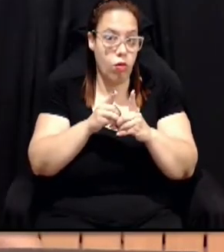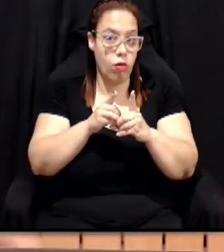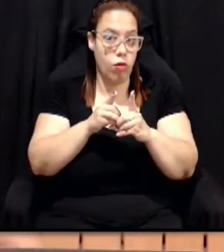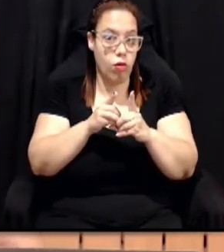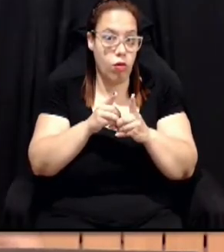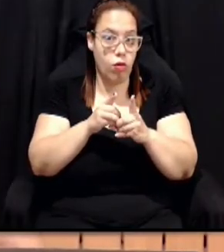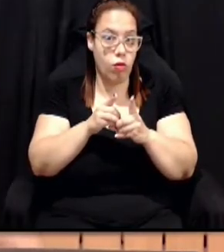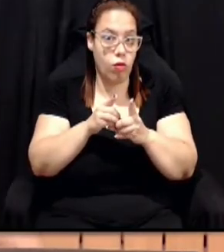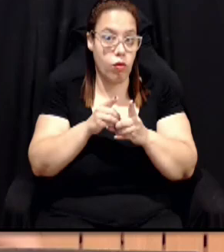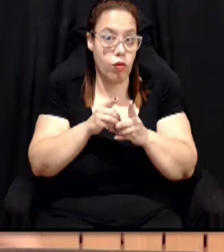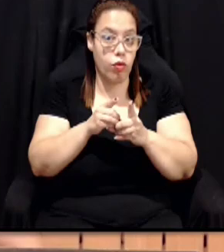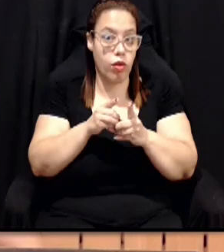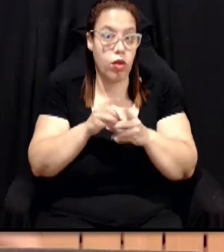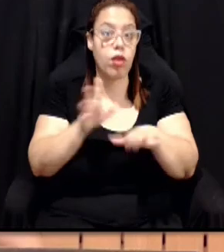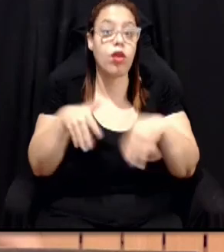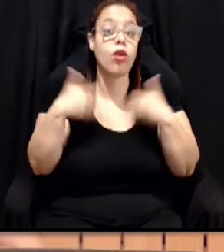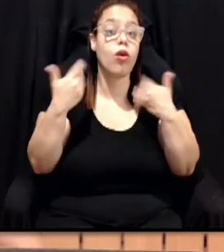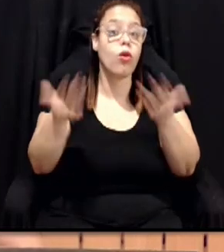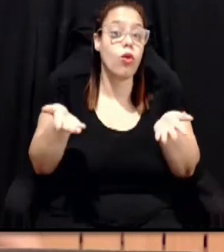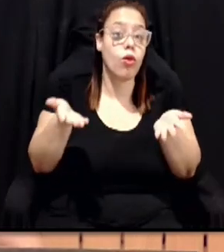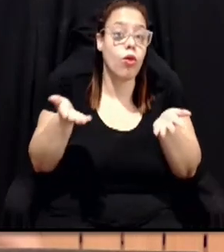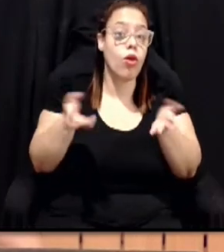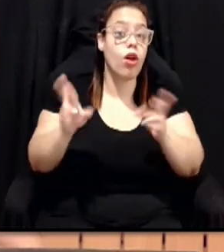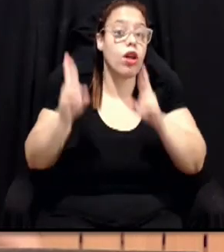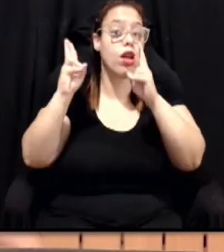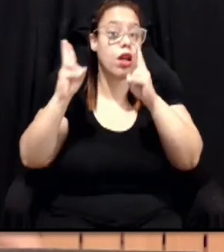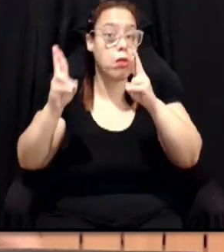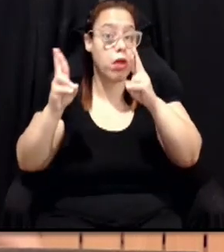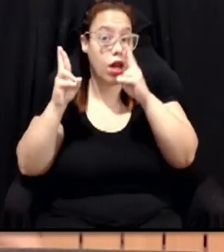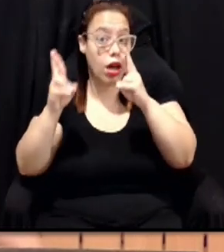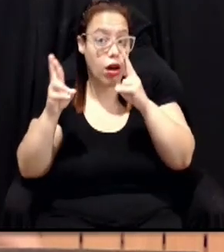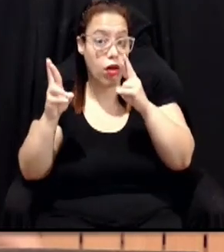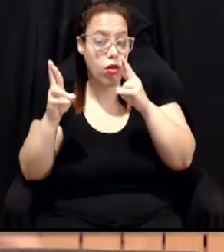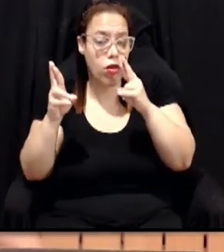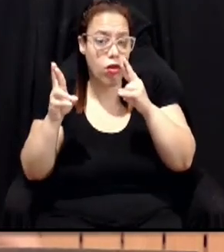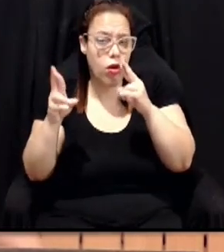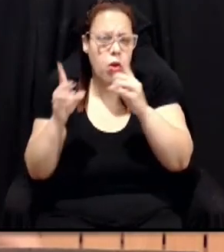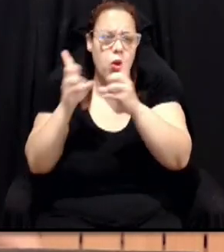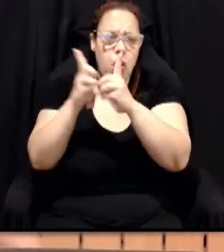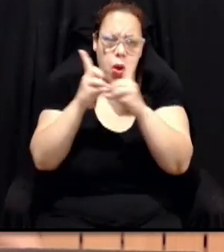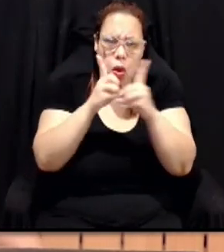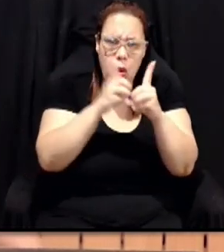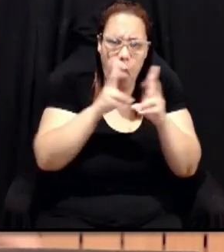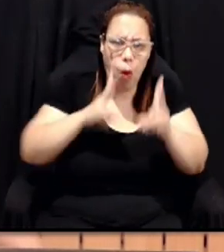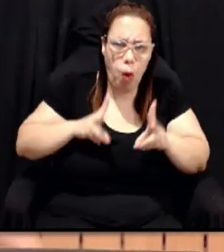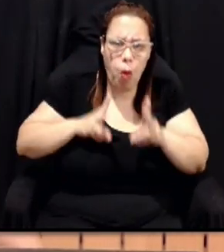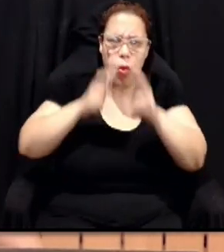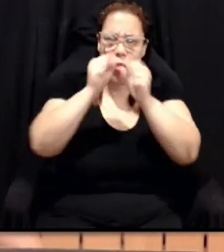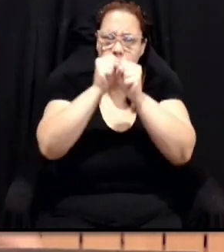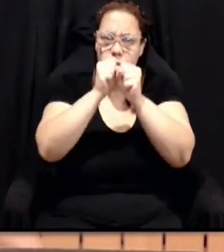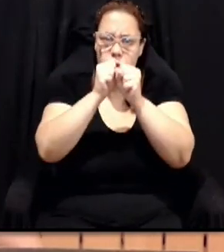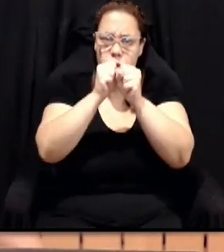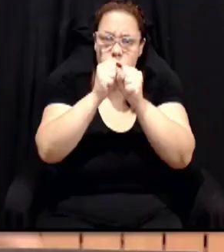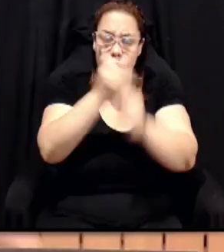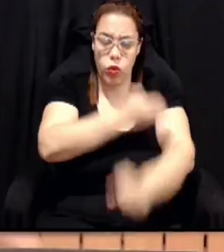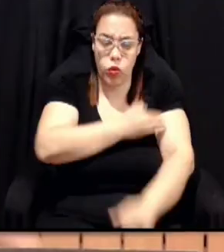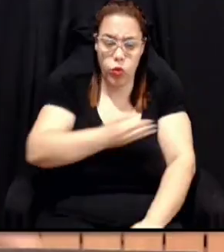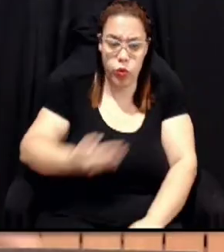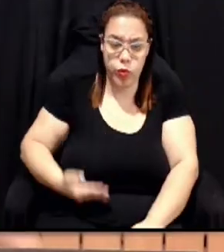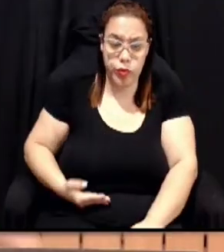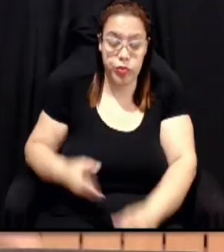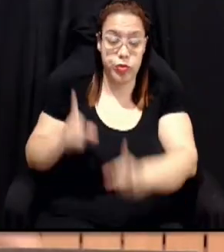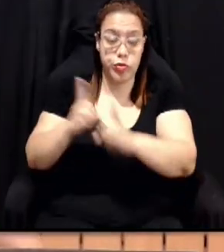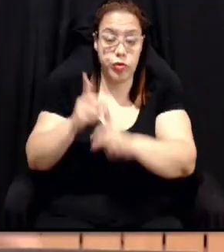Então, o que a gente esperava era um atendimento, um fortalecimento do serviço público para atender a população que estava